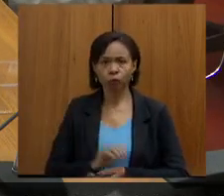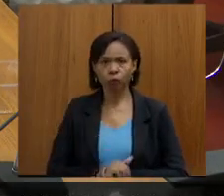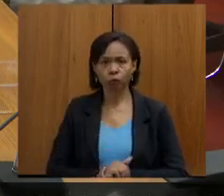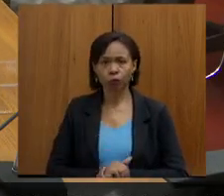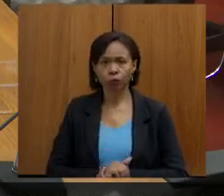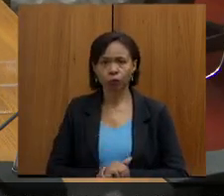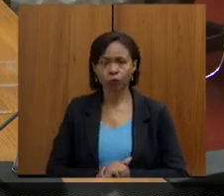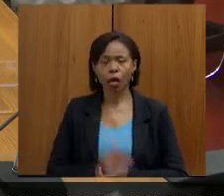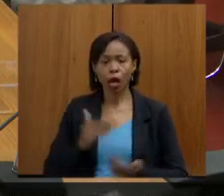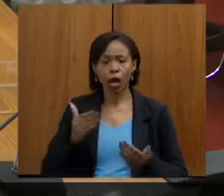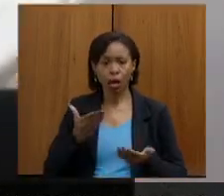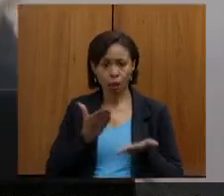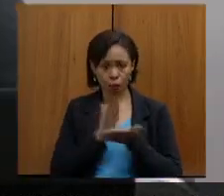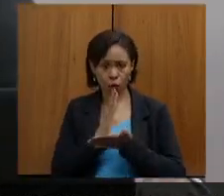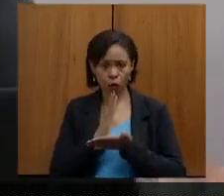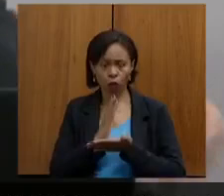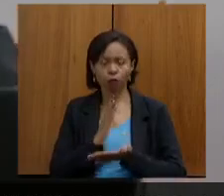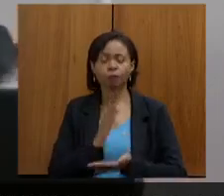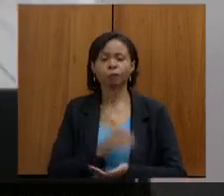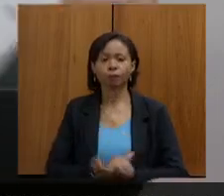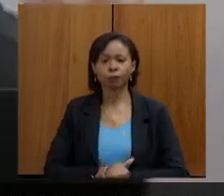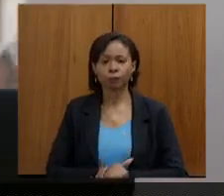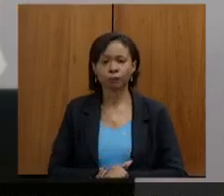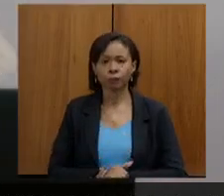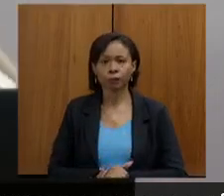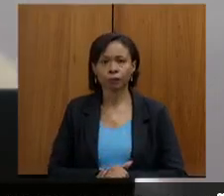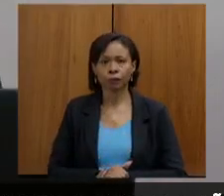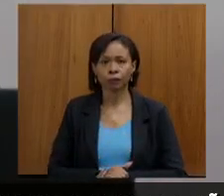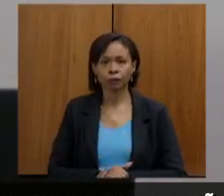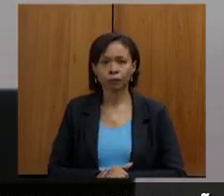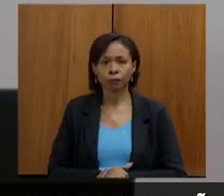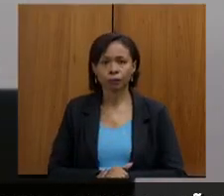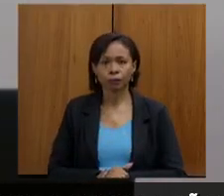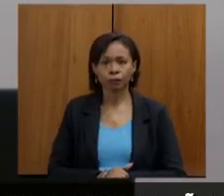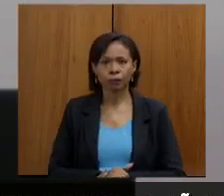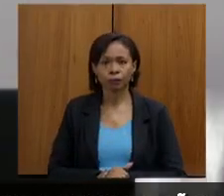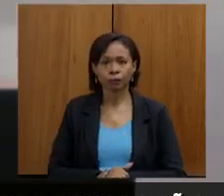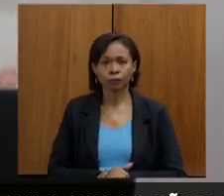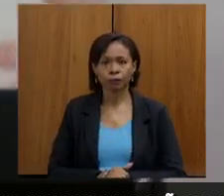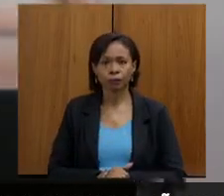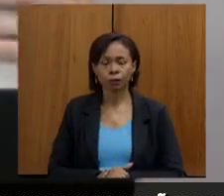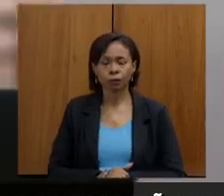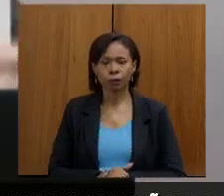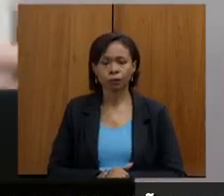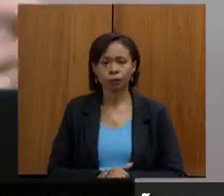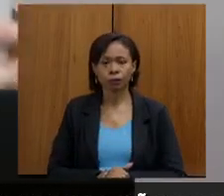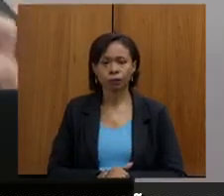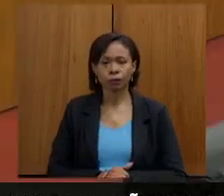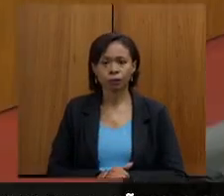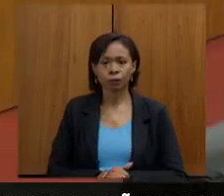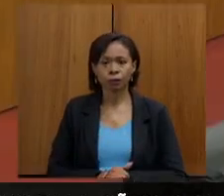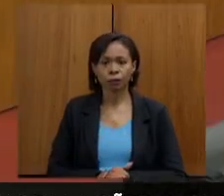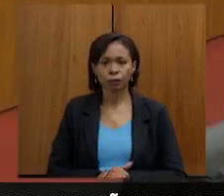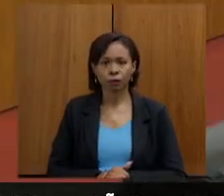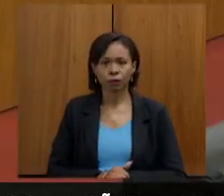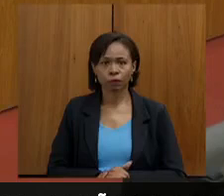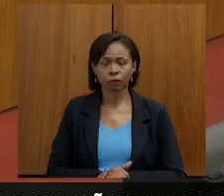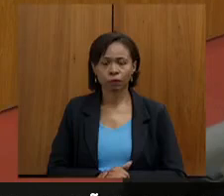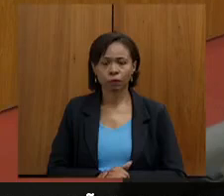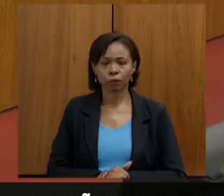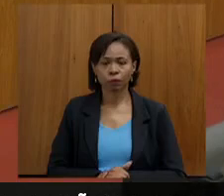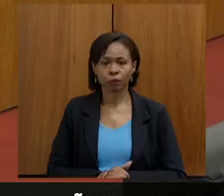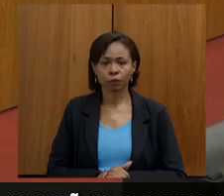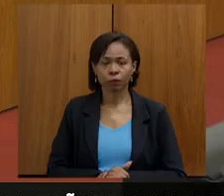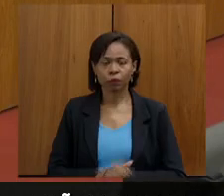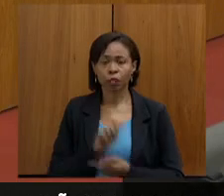Deputado que a própria parece um círculo tá provar se conectar o sargento Presidente Pois é ontem eu